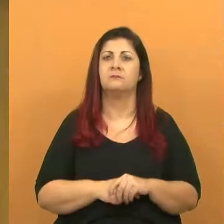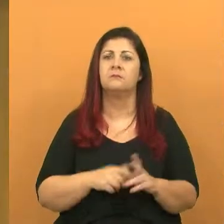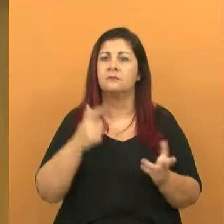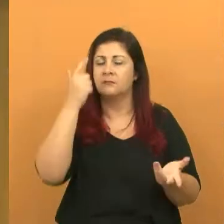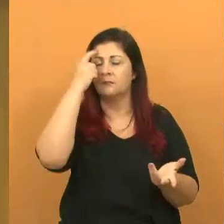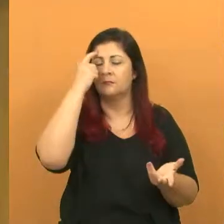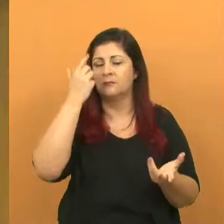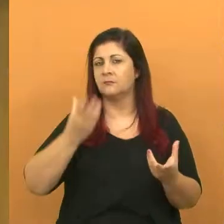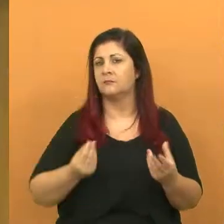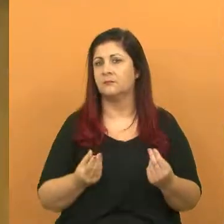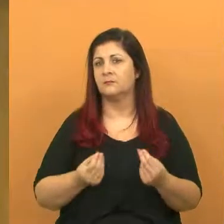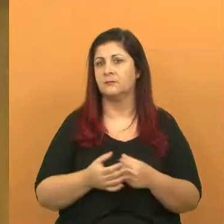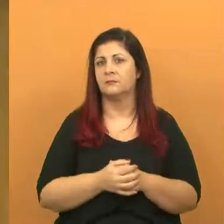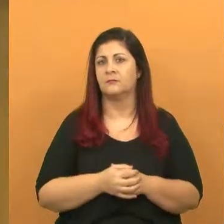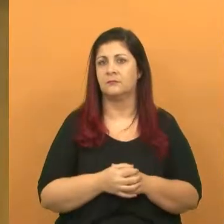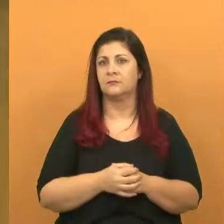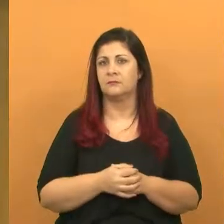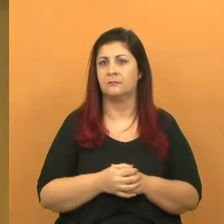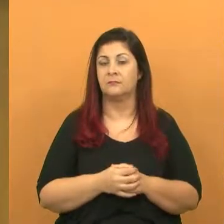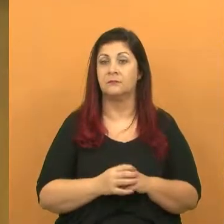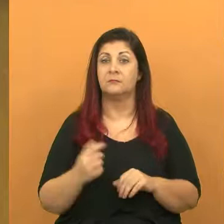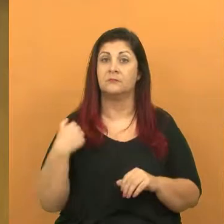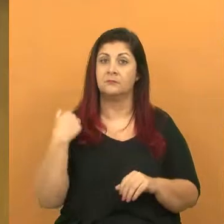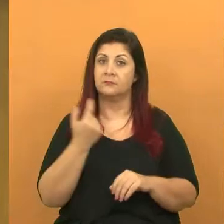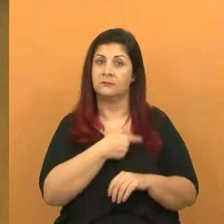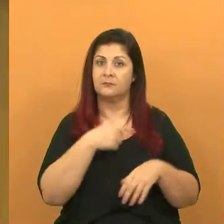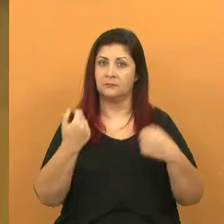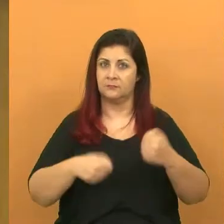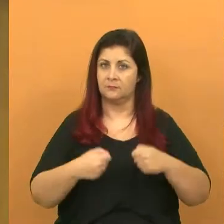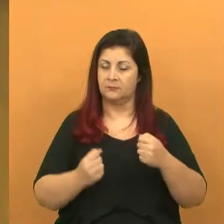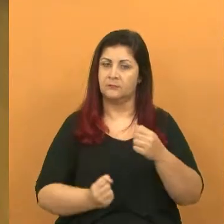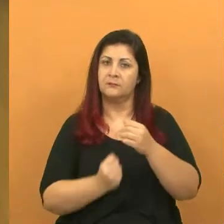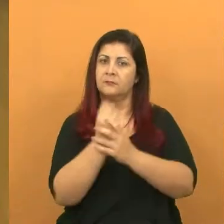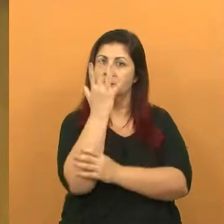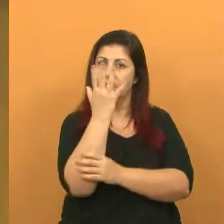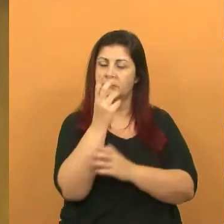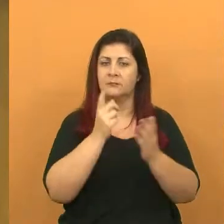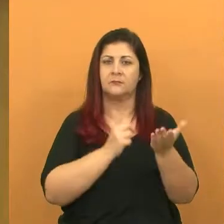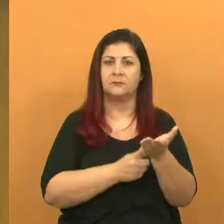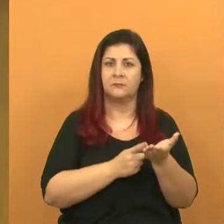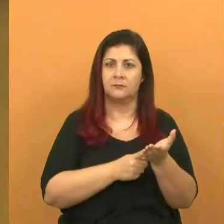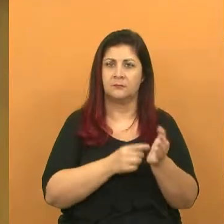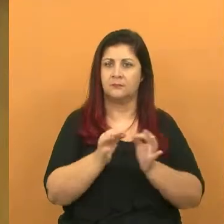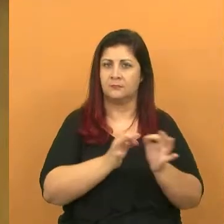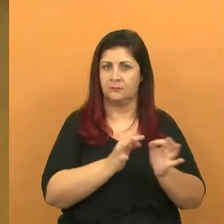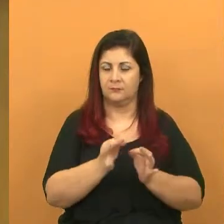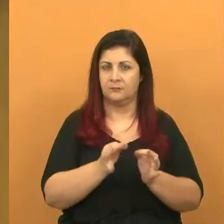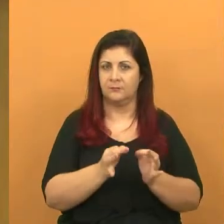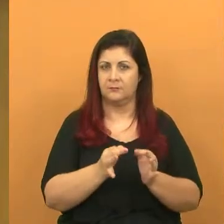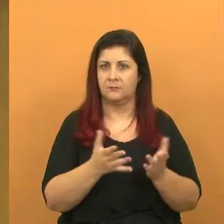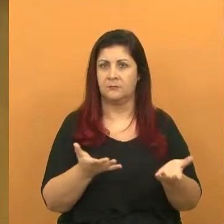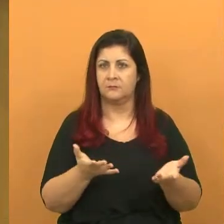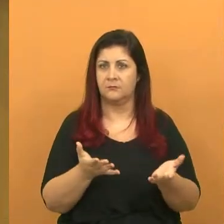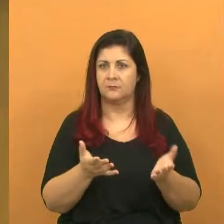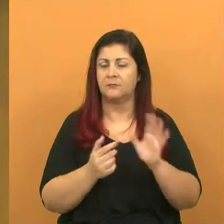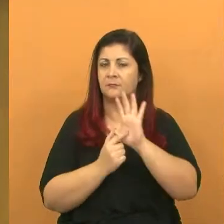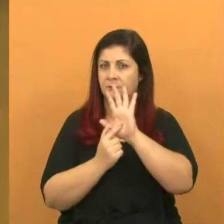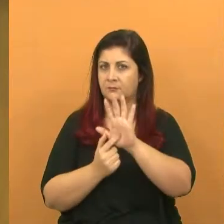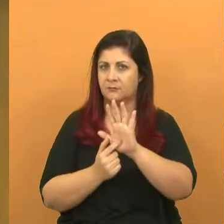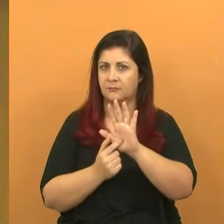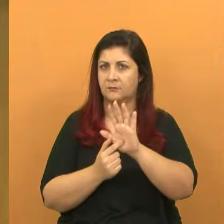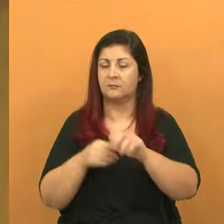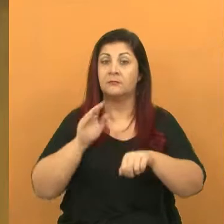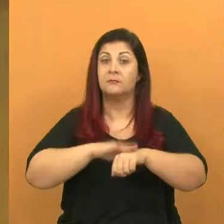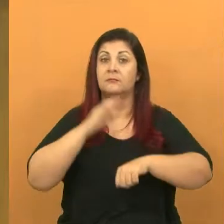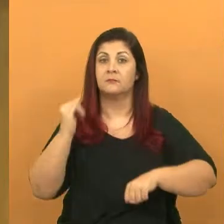penso muito que nós precisamos criar projetos que reconheçam, mas o mais